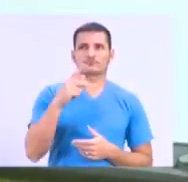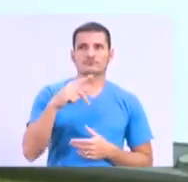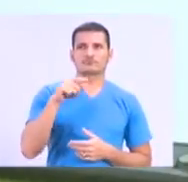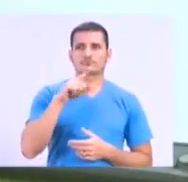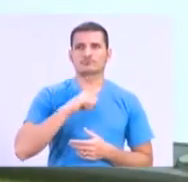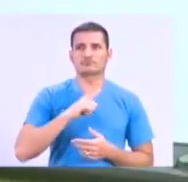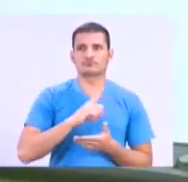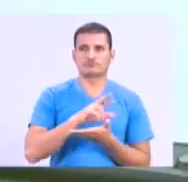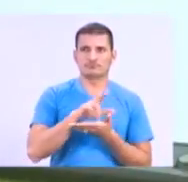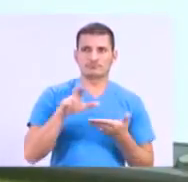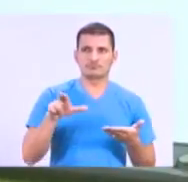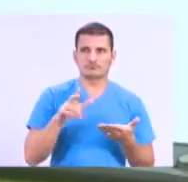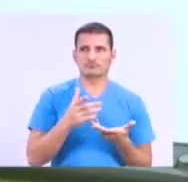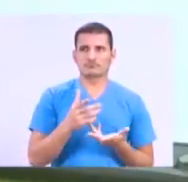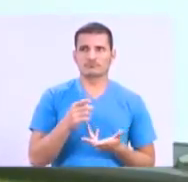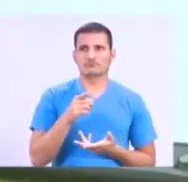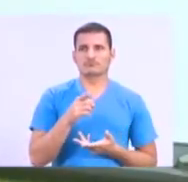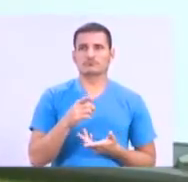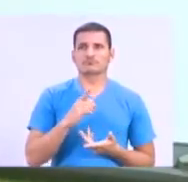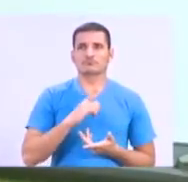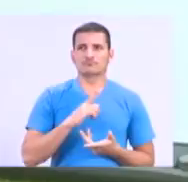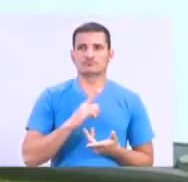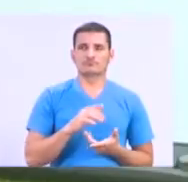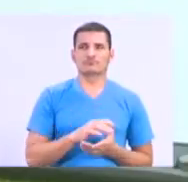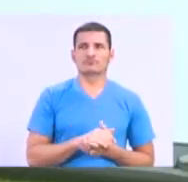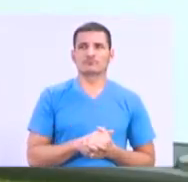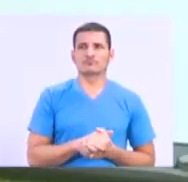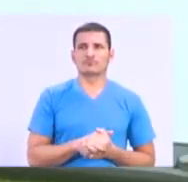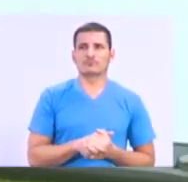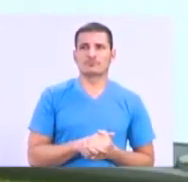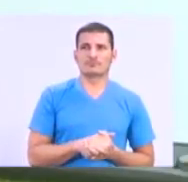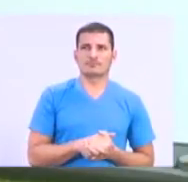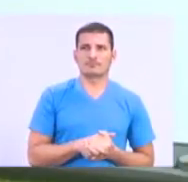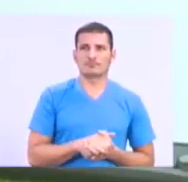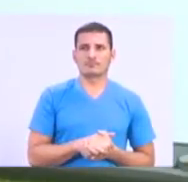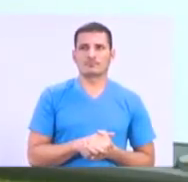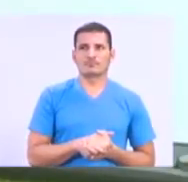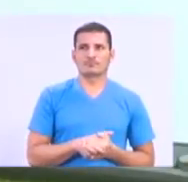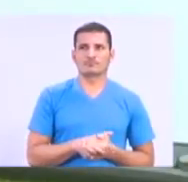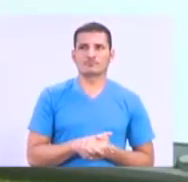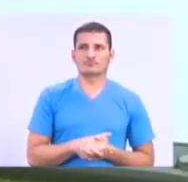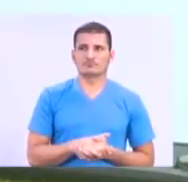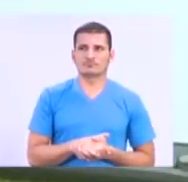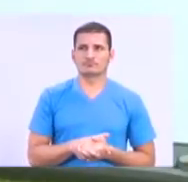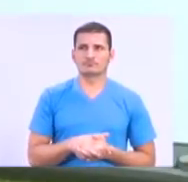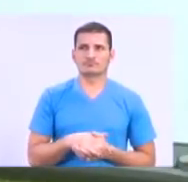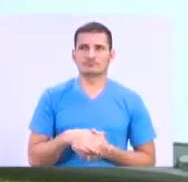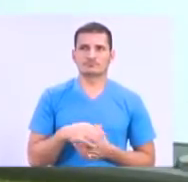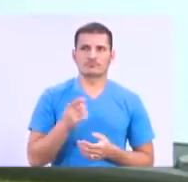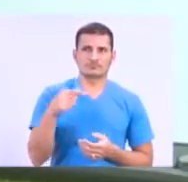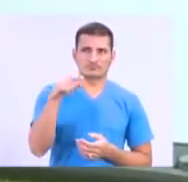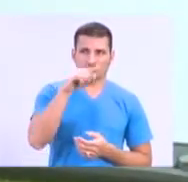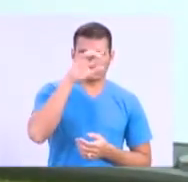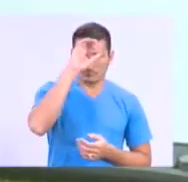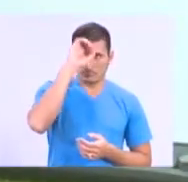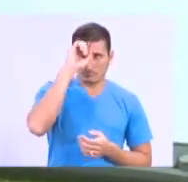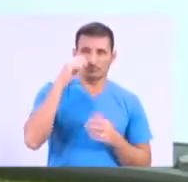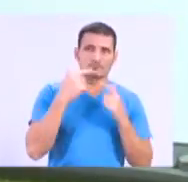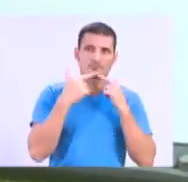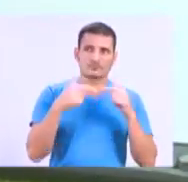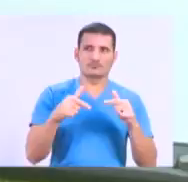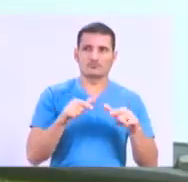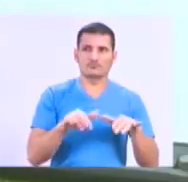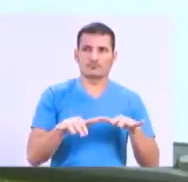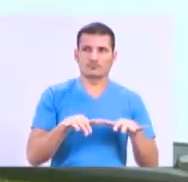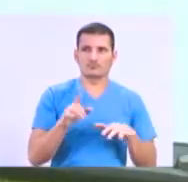várias situações em que você tem autocompletar, entre outras coisas. E aí, quando você está aprendendo uma linguagem de programação, o